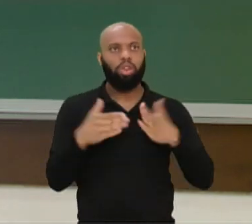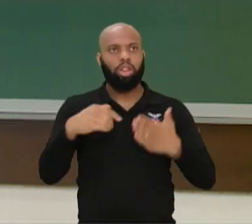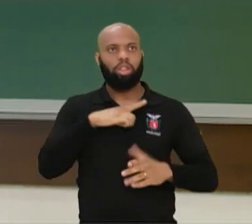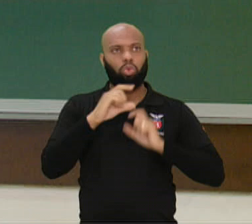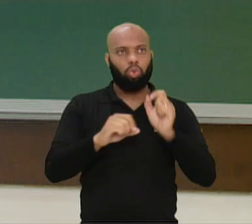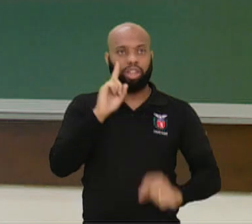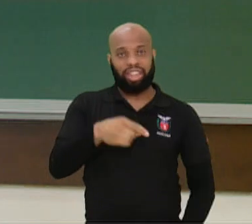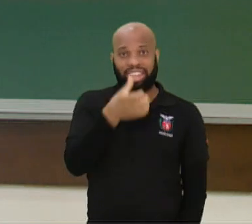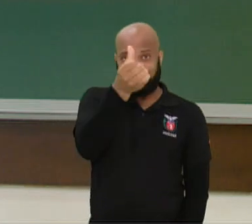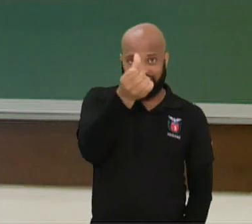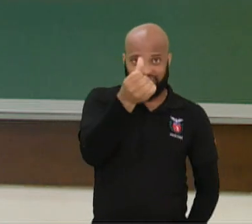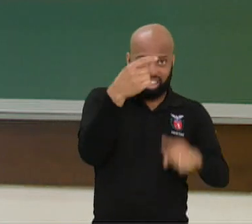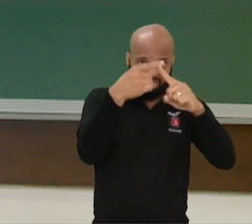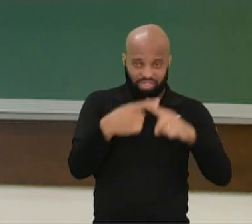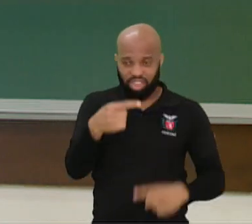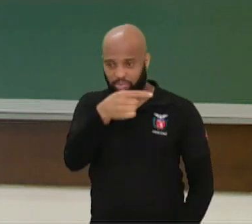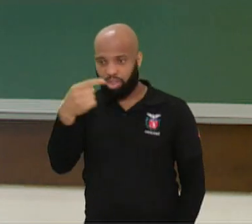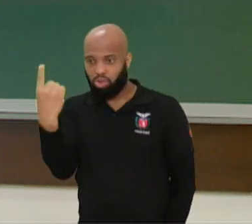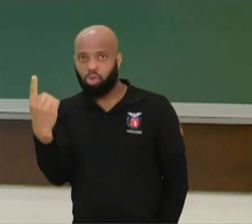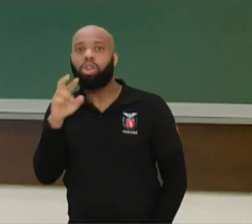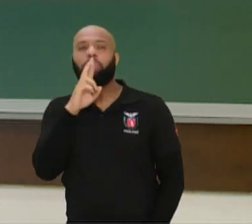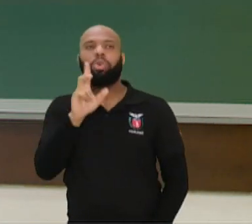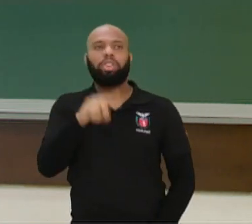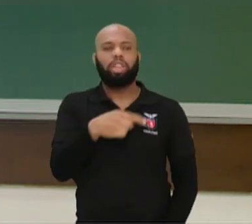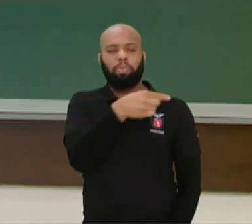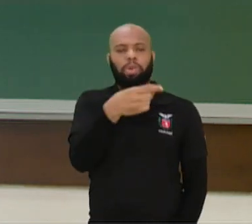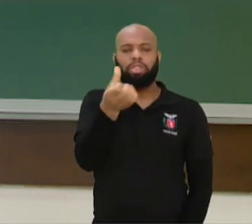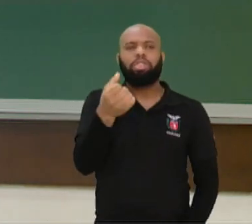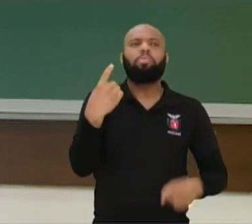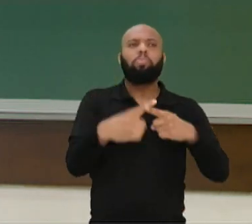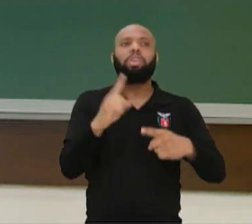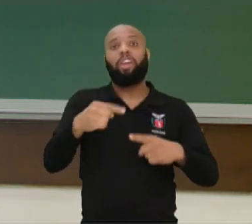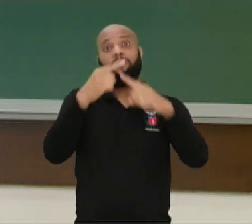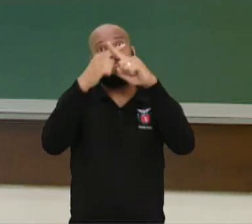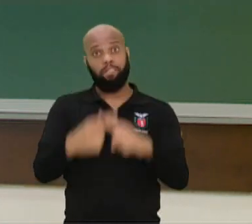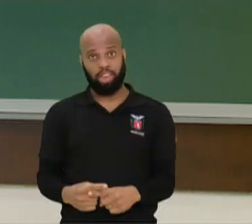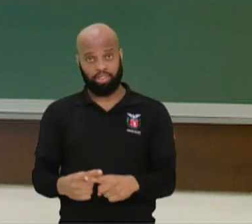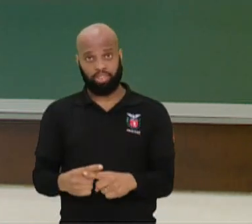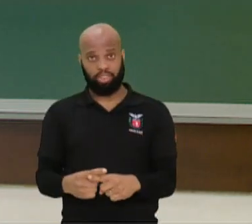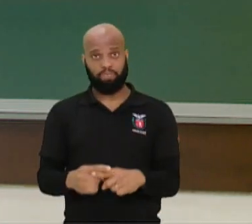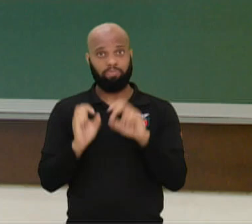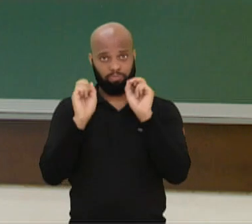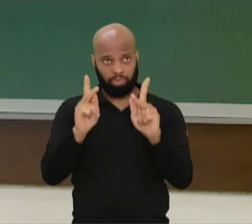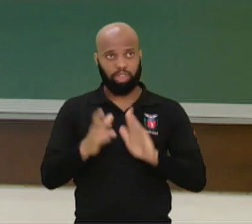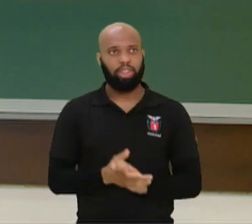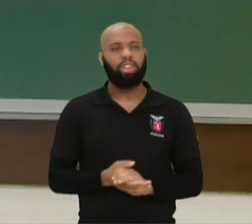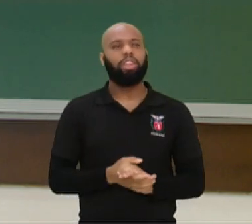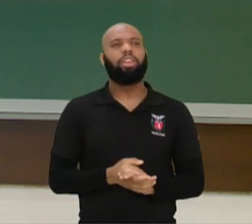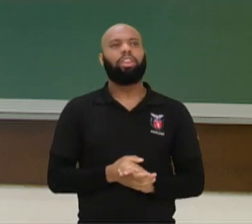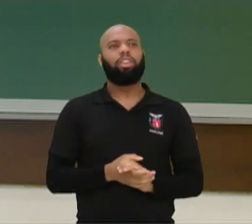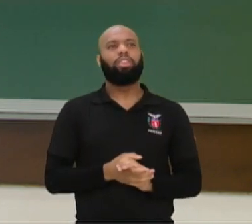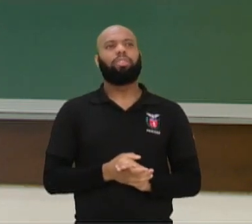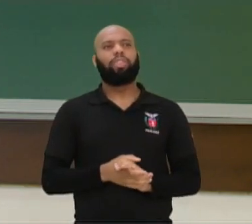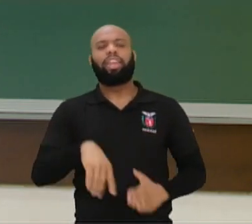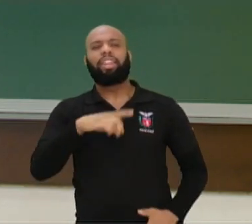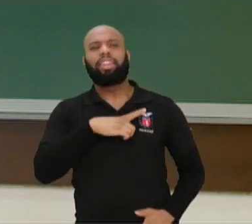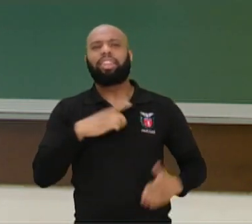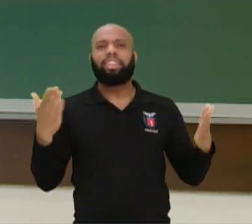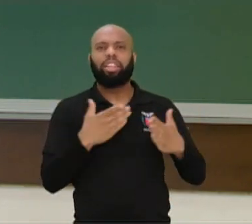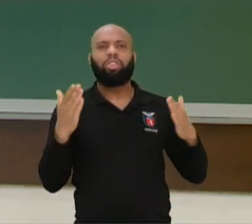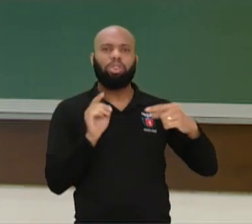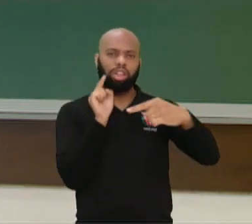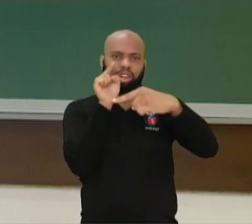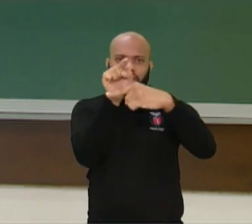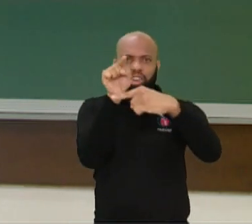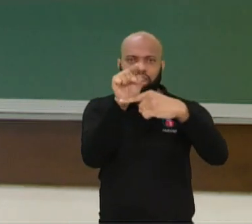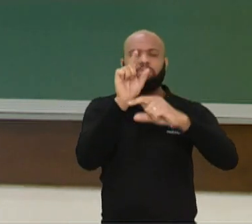6 menos 1 fica menos 6. Por quê? Porque é uma multiplicação, tá? Então, no numerador,